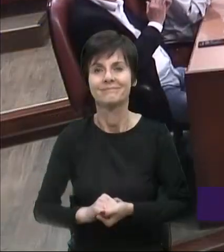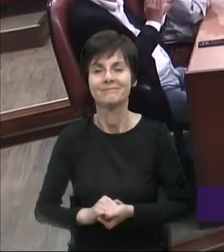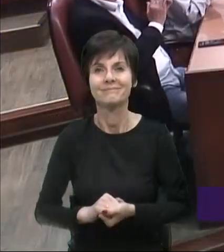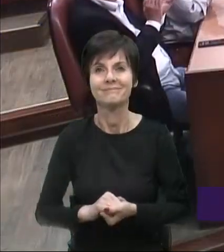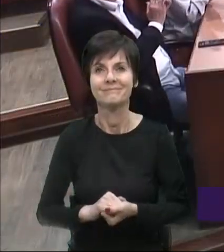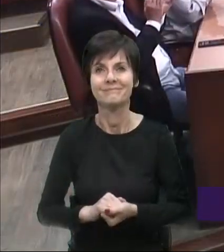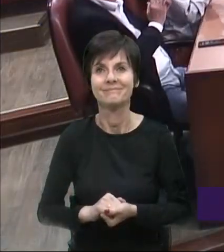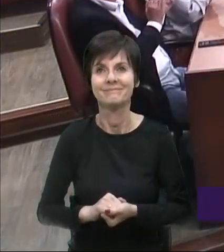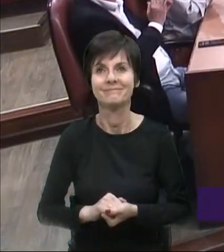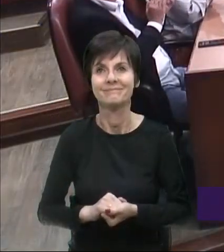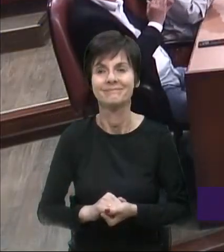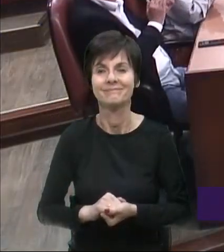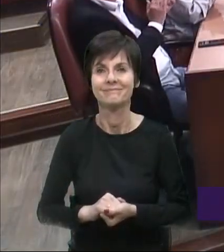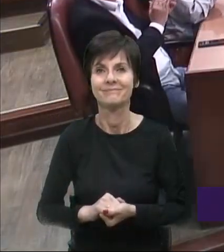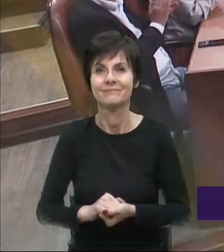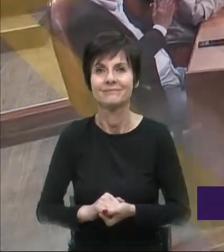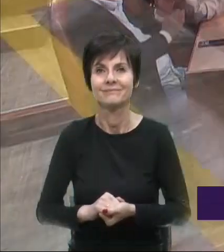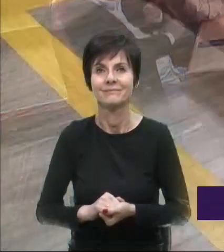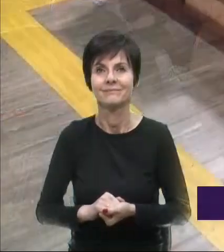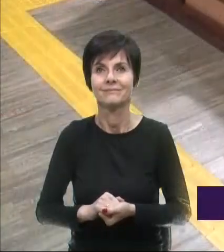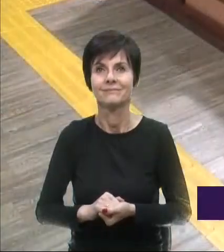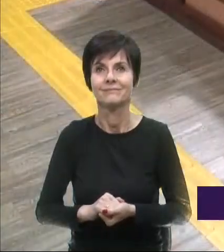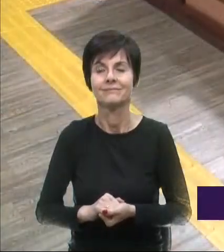Muito bom.